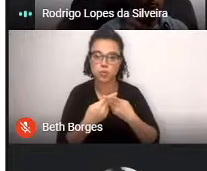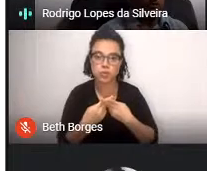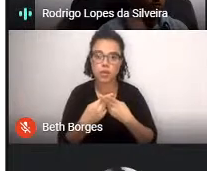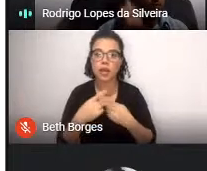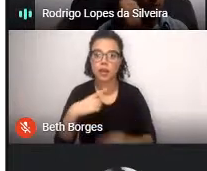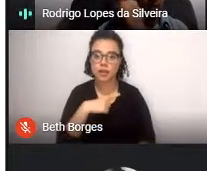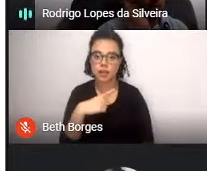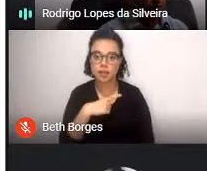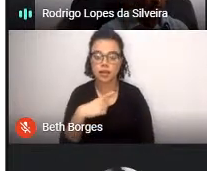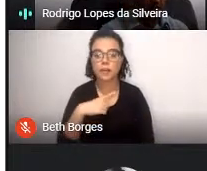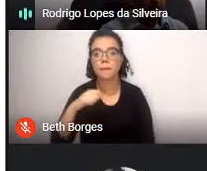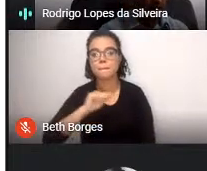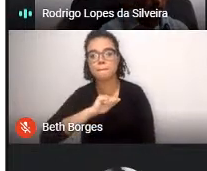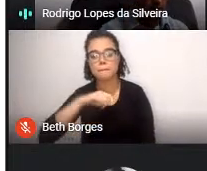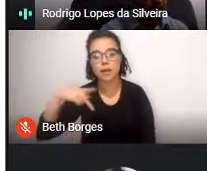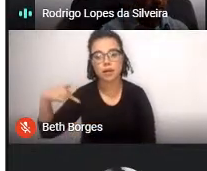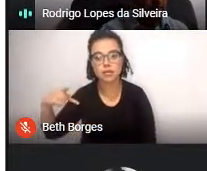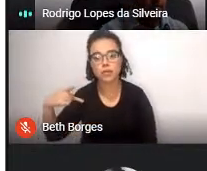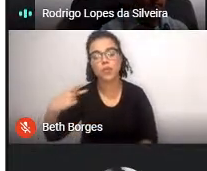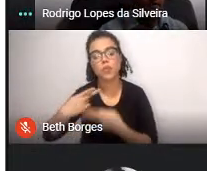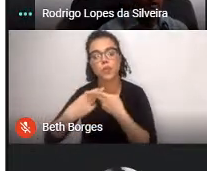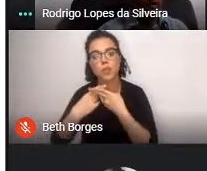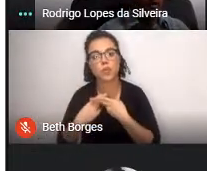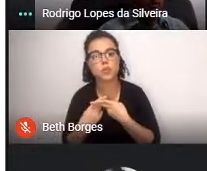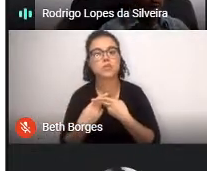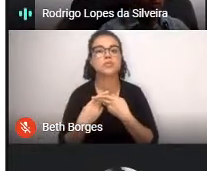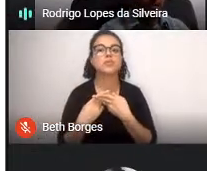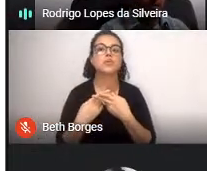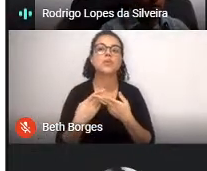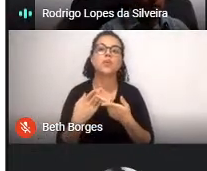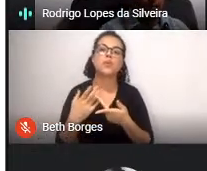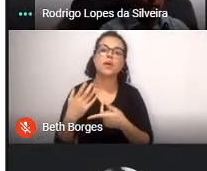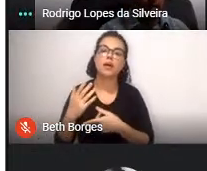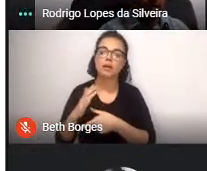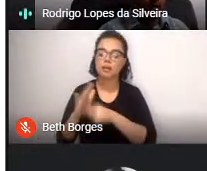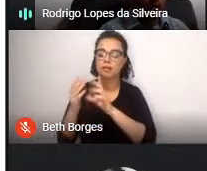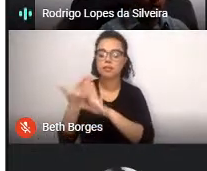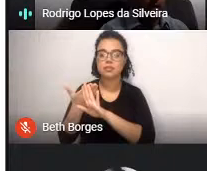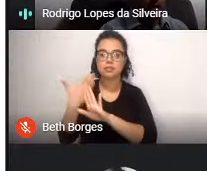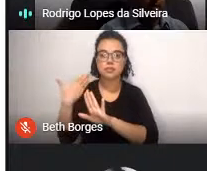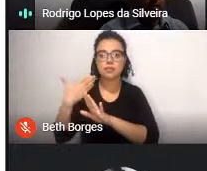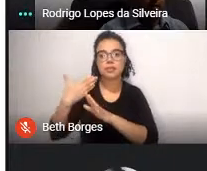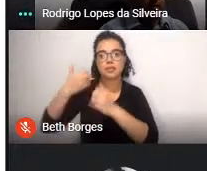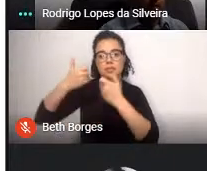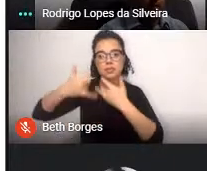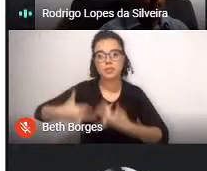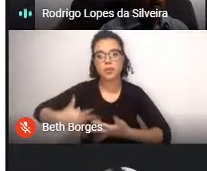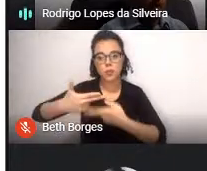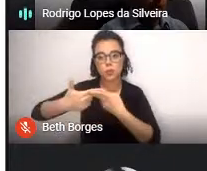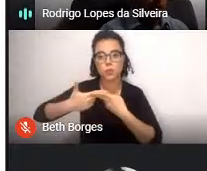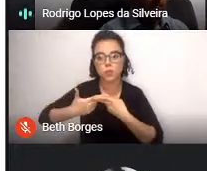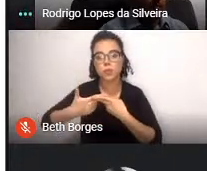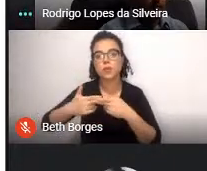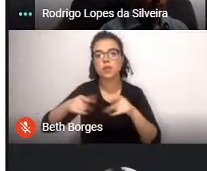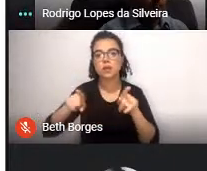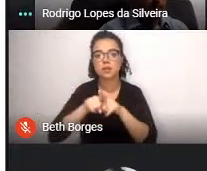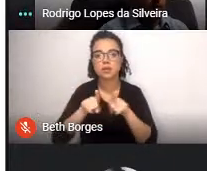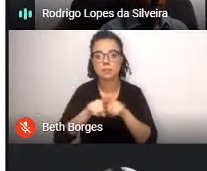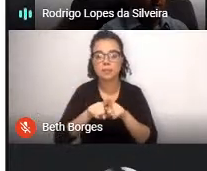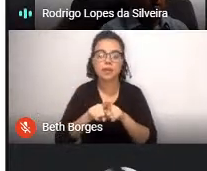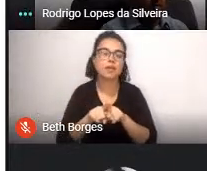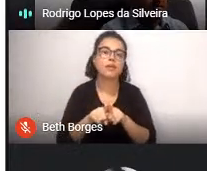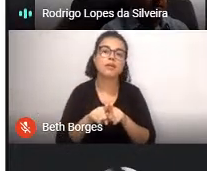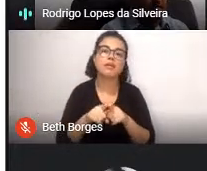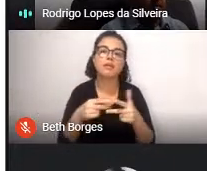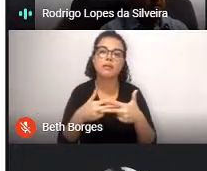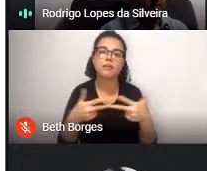aplicativos, eu utilizo todo o trabalho que eu já falei anteriormente, eu utilizo o VR